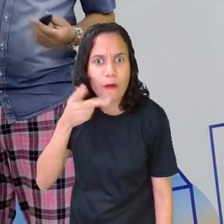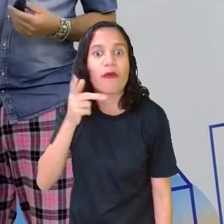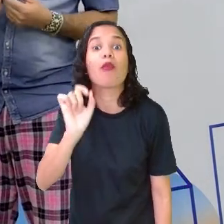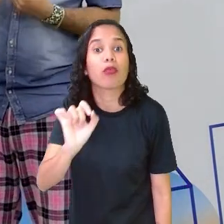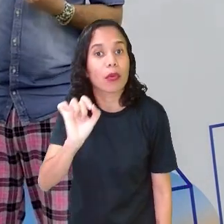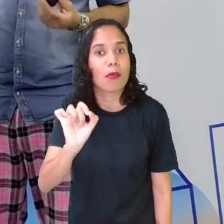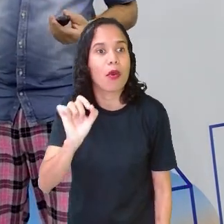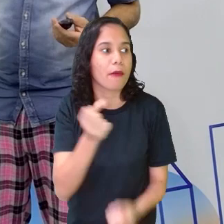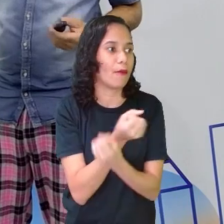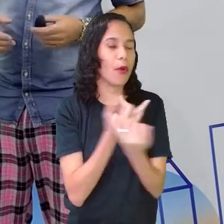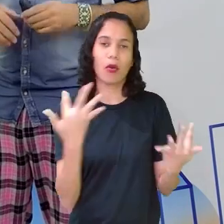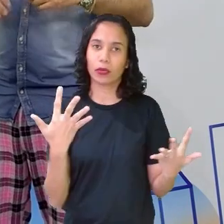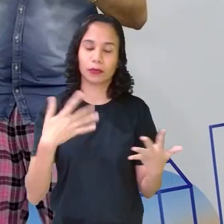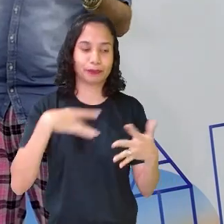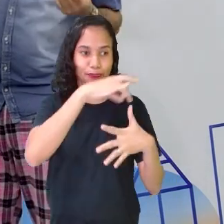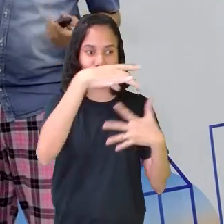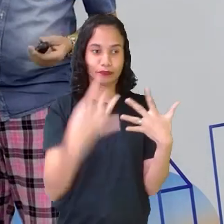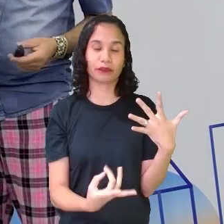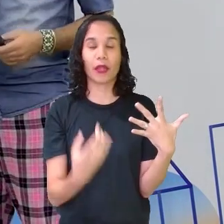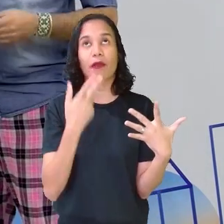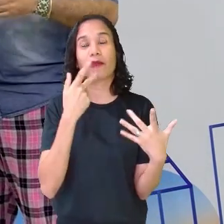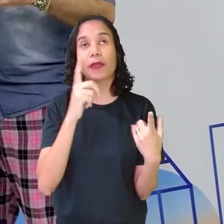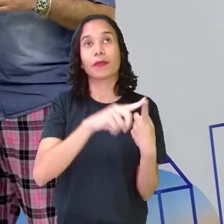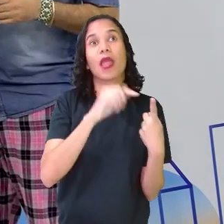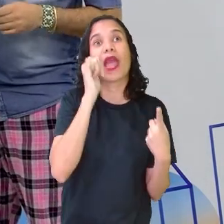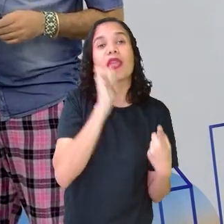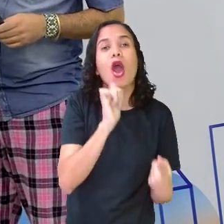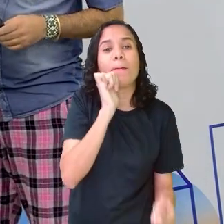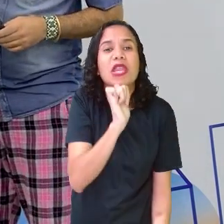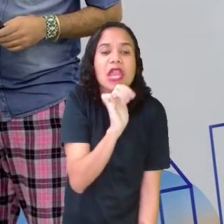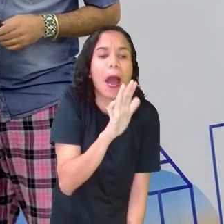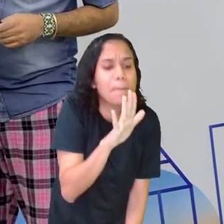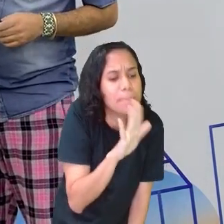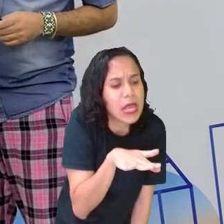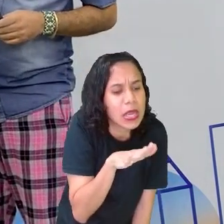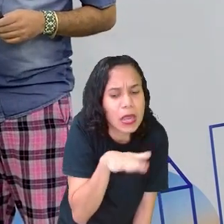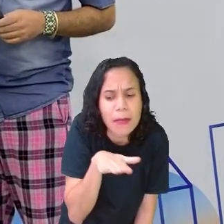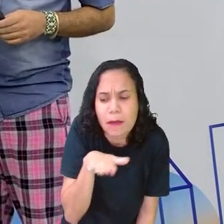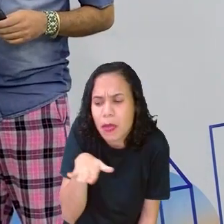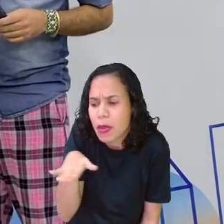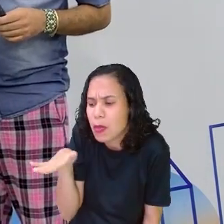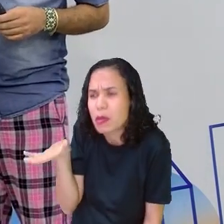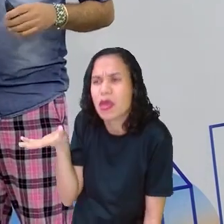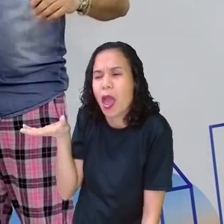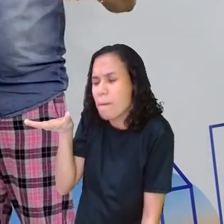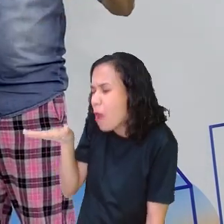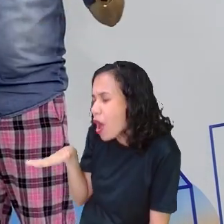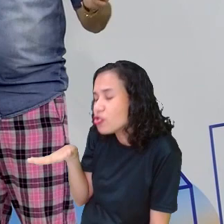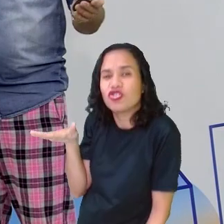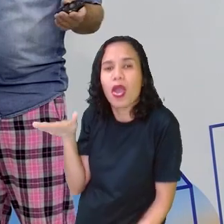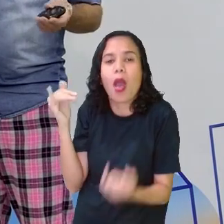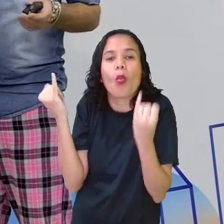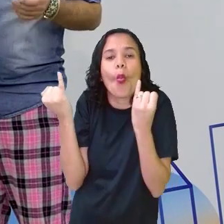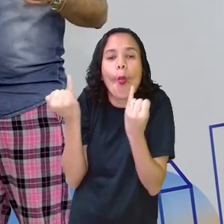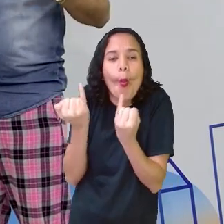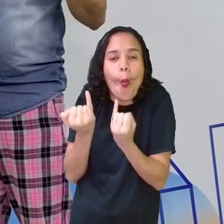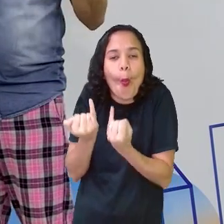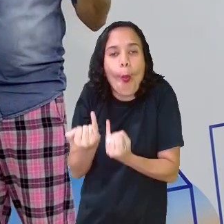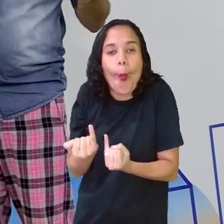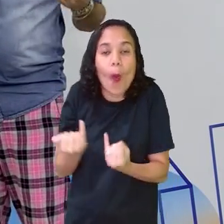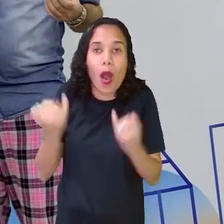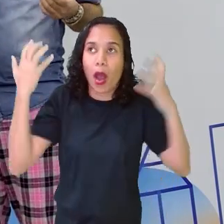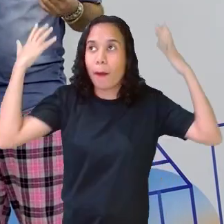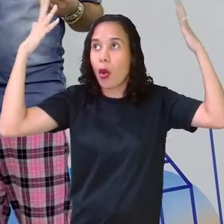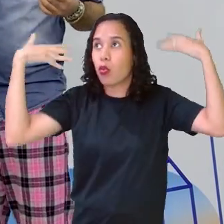Fulozinha de várias formas. Uns dizem que é uma menina bem pequenininha, sabe? Magrinha, com